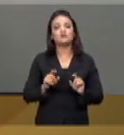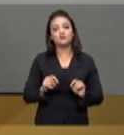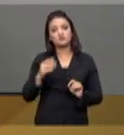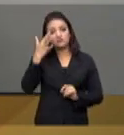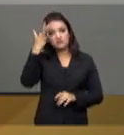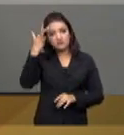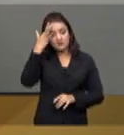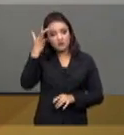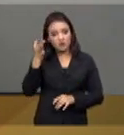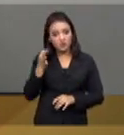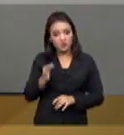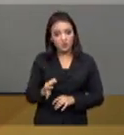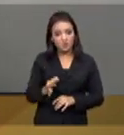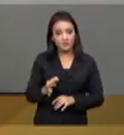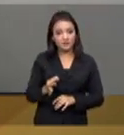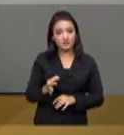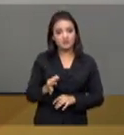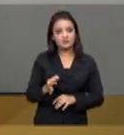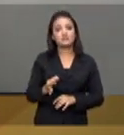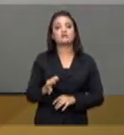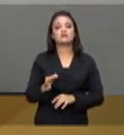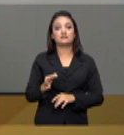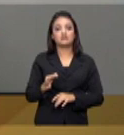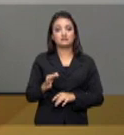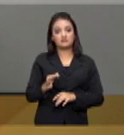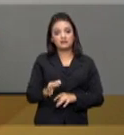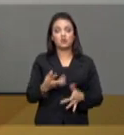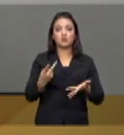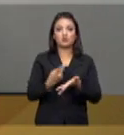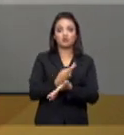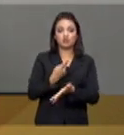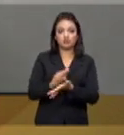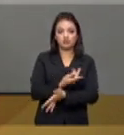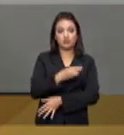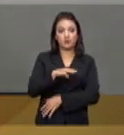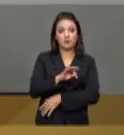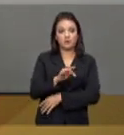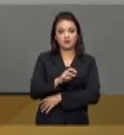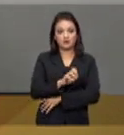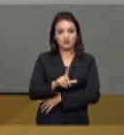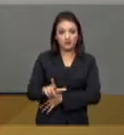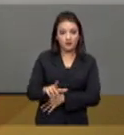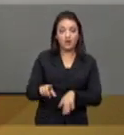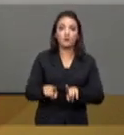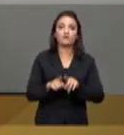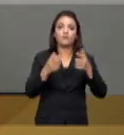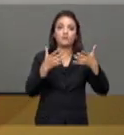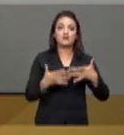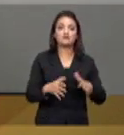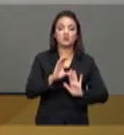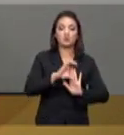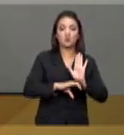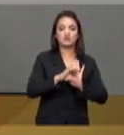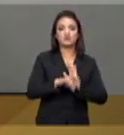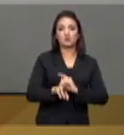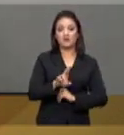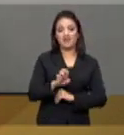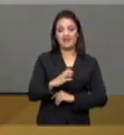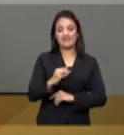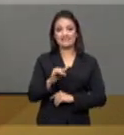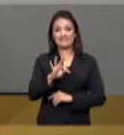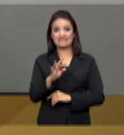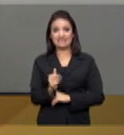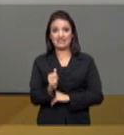erro material, menos ainda de omissão, quanto à interpretação da expressão receita bruta. O que ficou decidido no